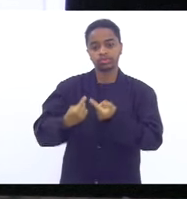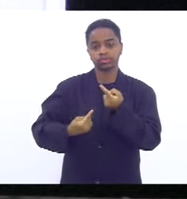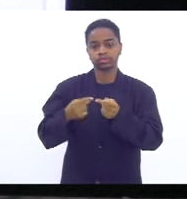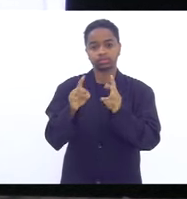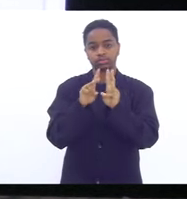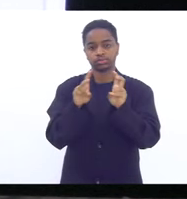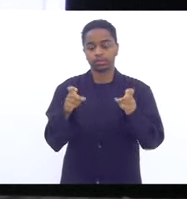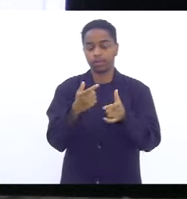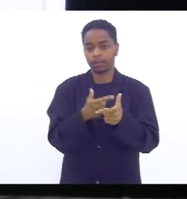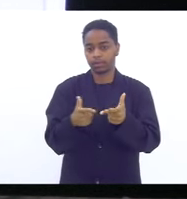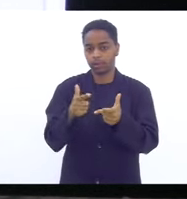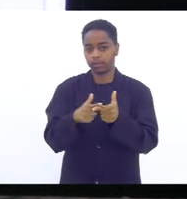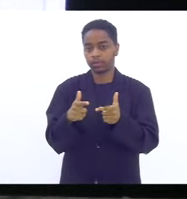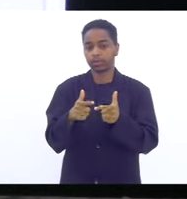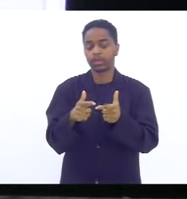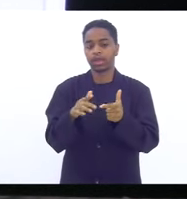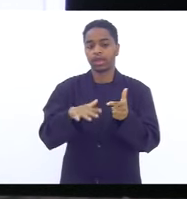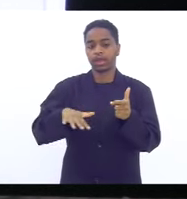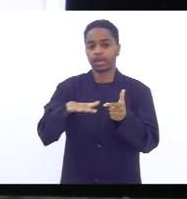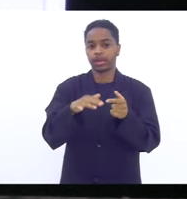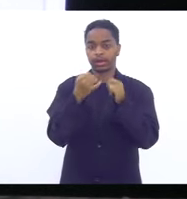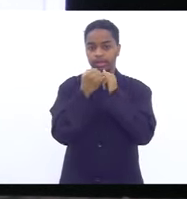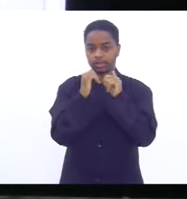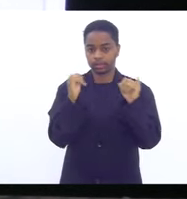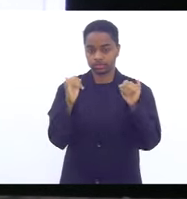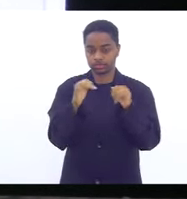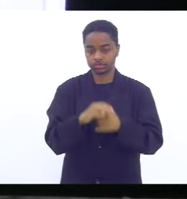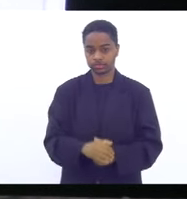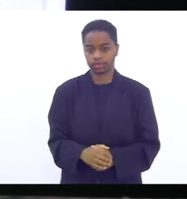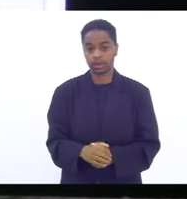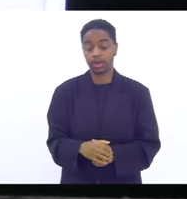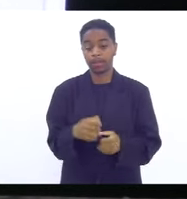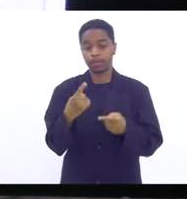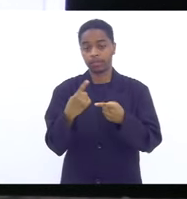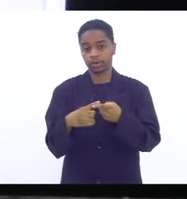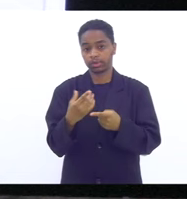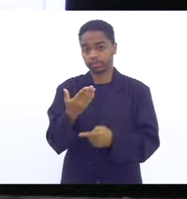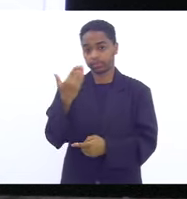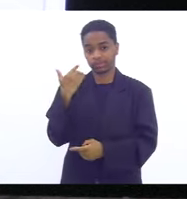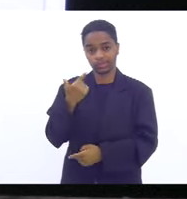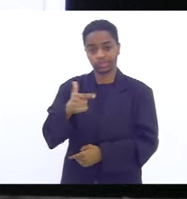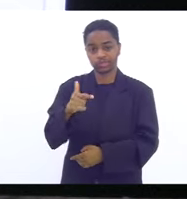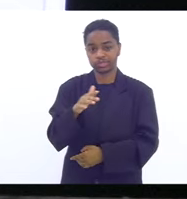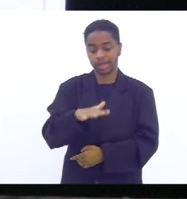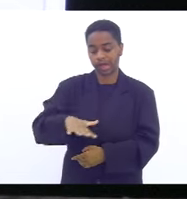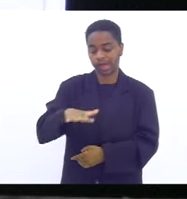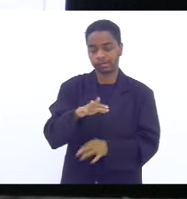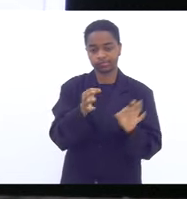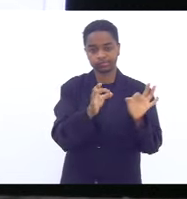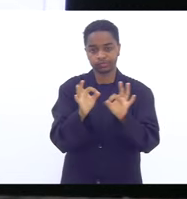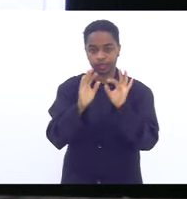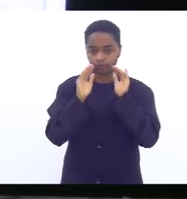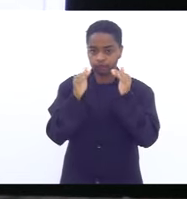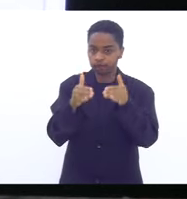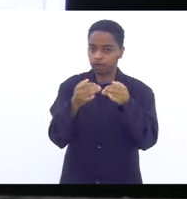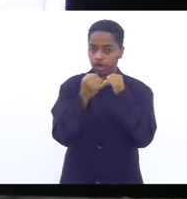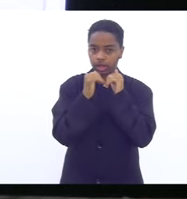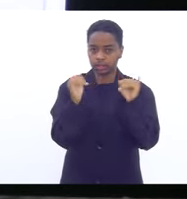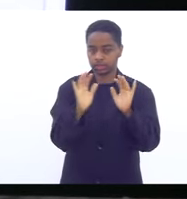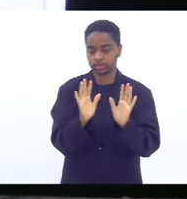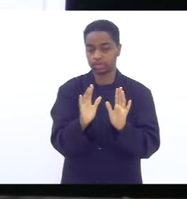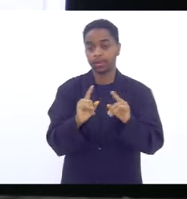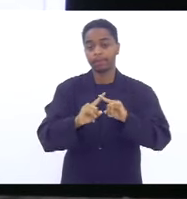dos problemas ligados à questão da energia elétrica. Tendo em vista que a gente não tinha na secretaria nenhuma área voltada para a energia elétrica, a gente